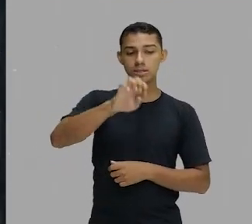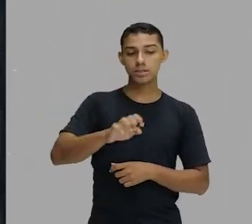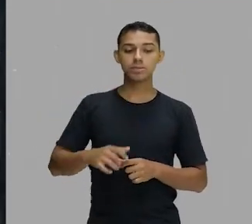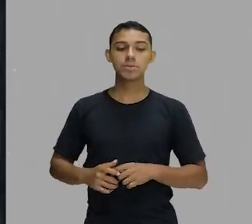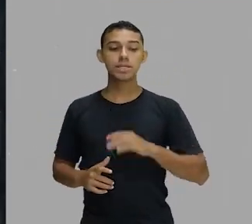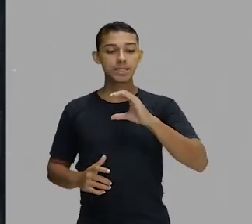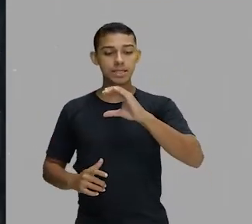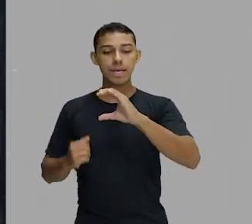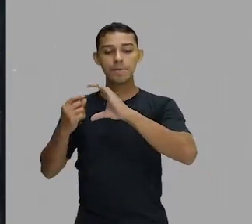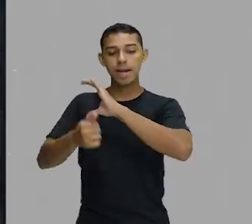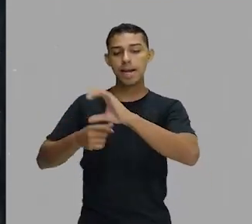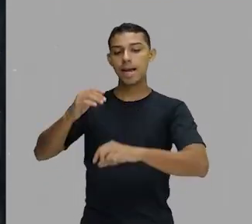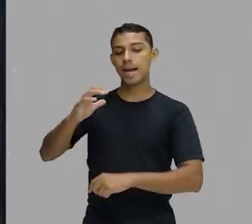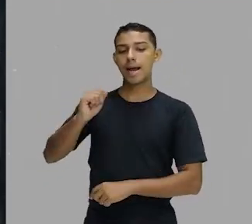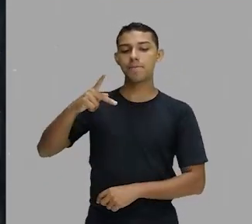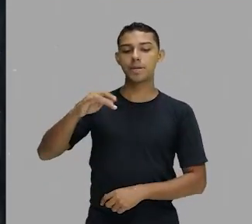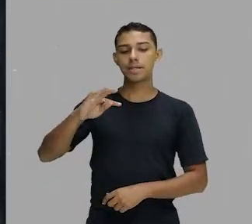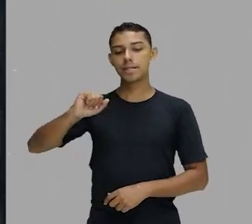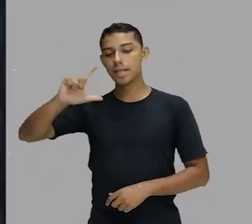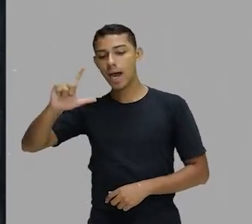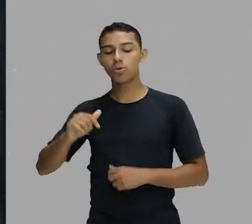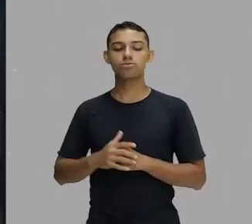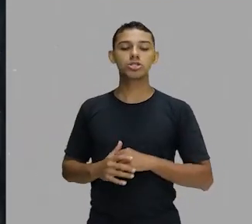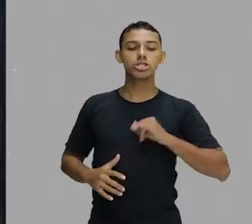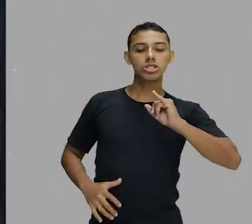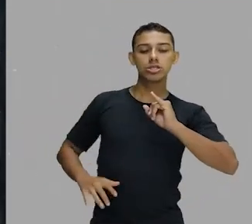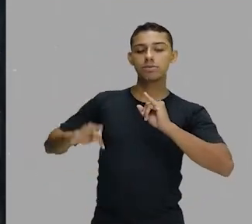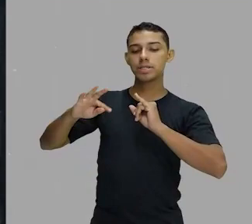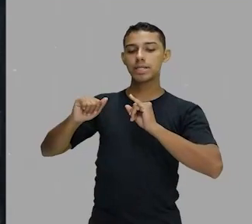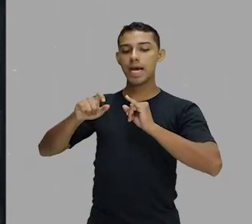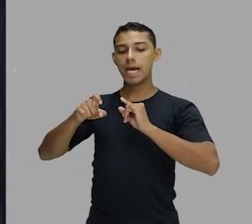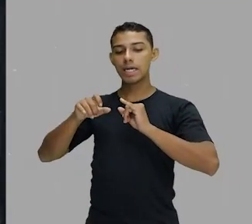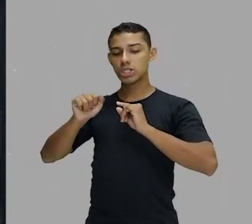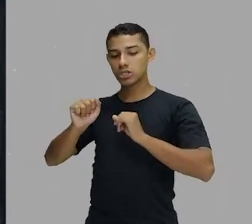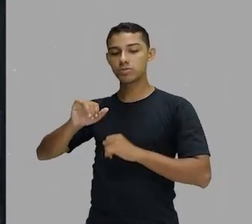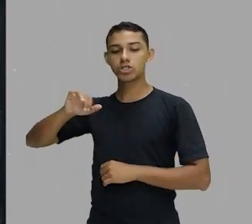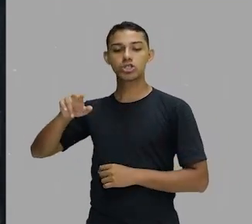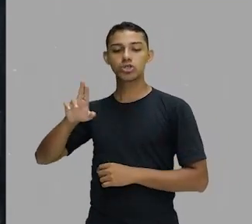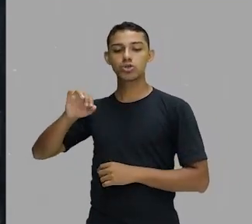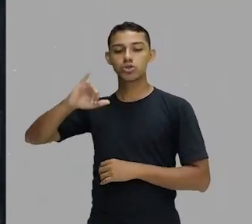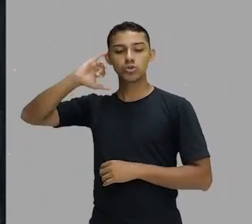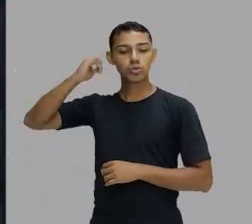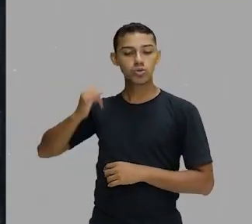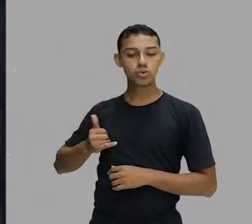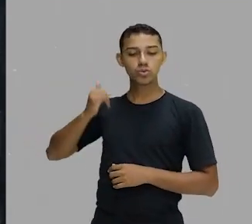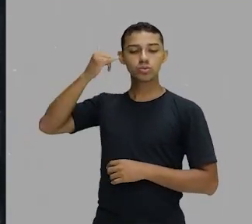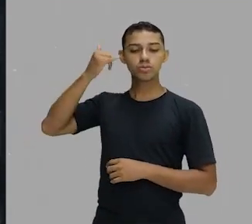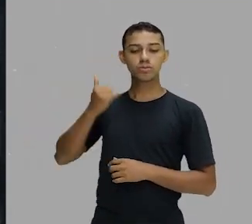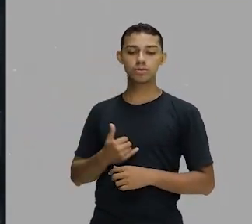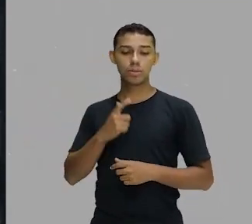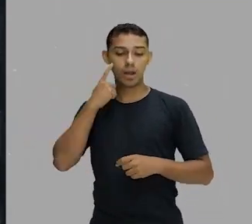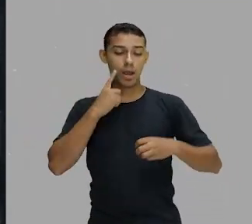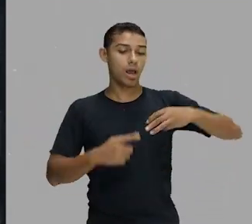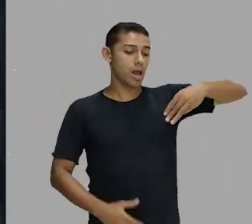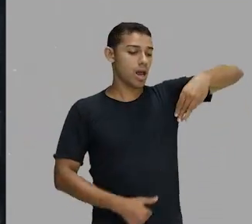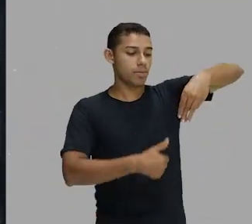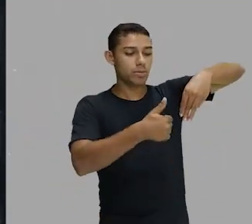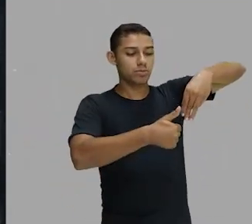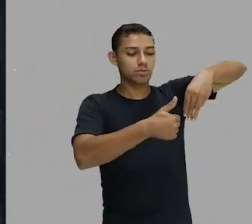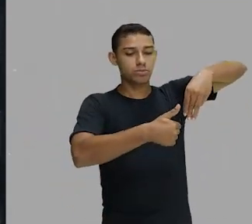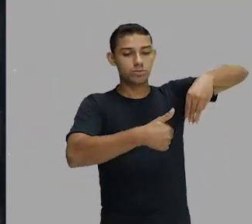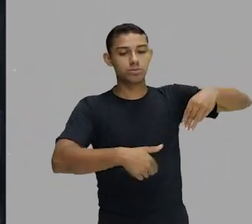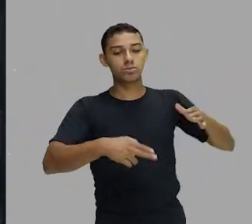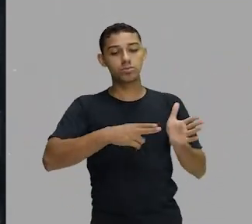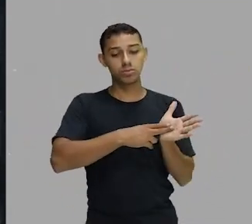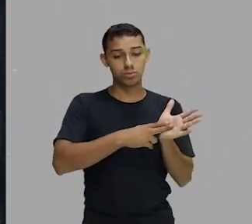para capital e I para taxa de juros. Observe que o montante após o primeiro mês vai ser